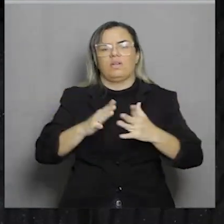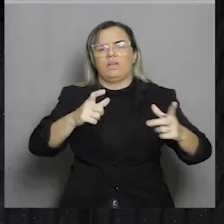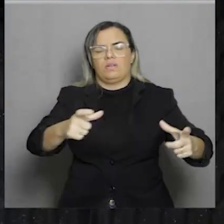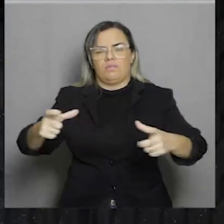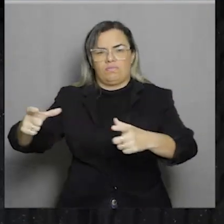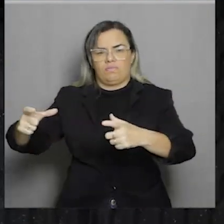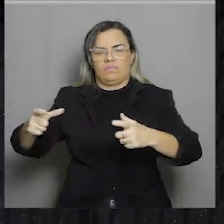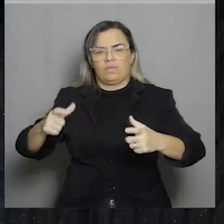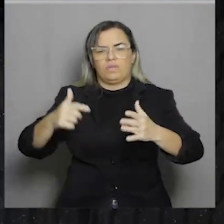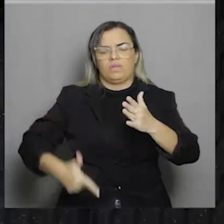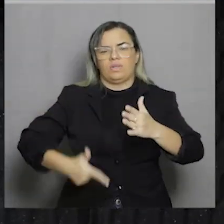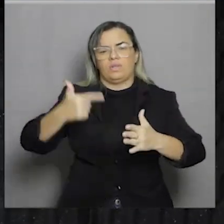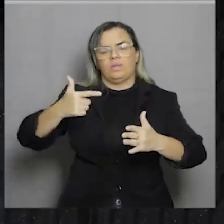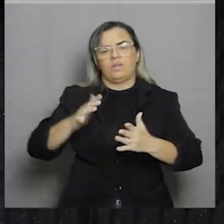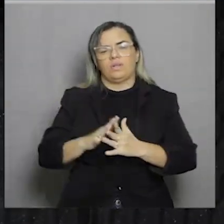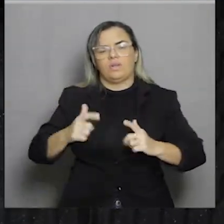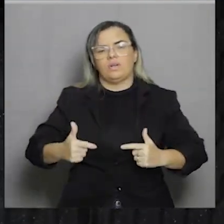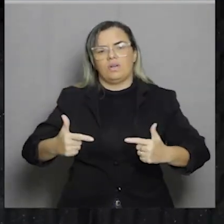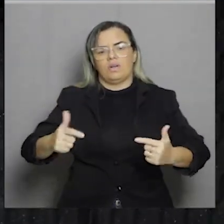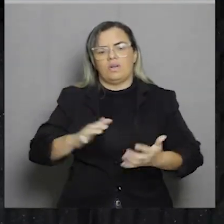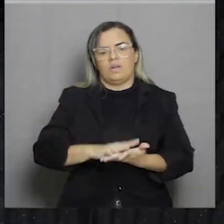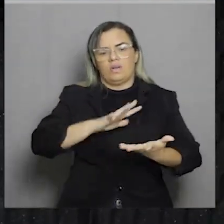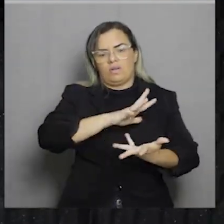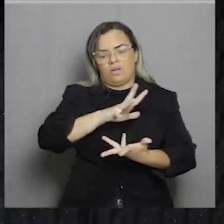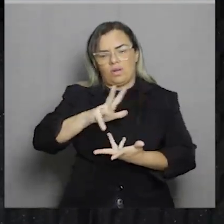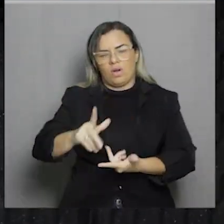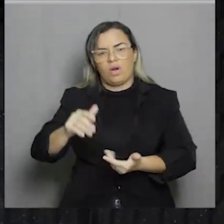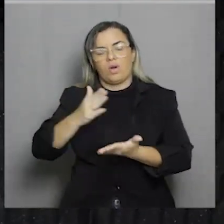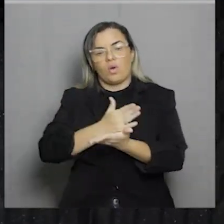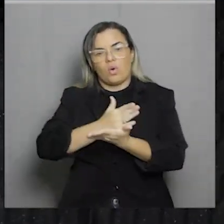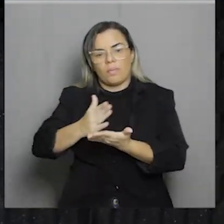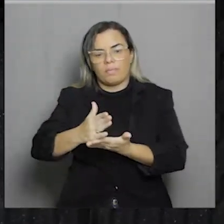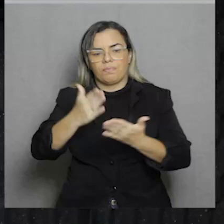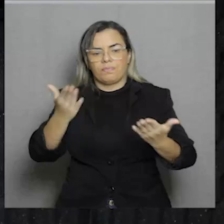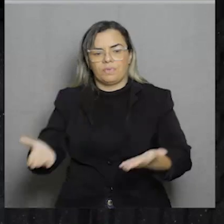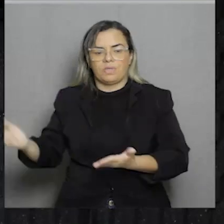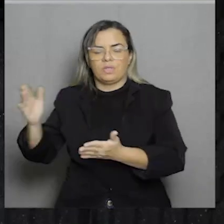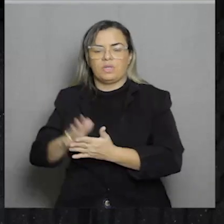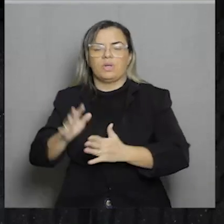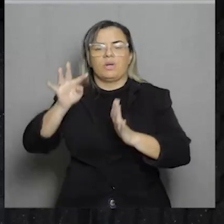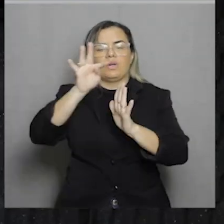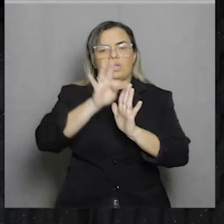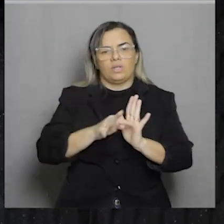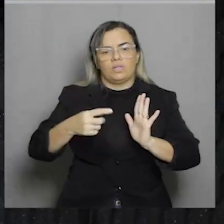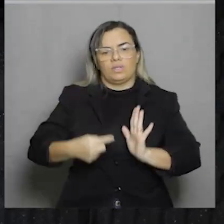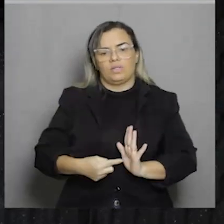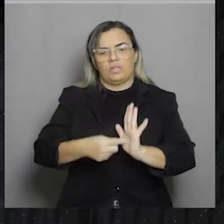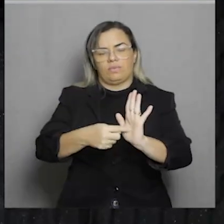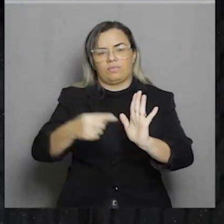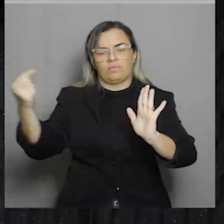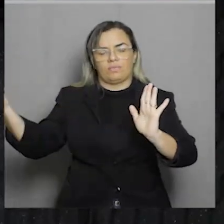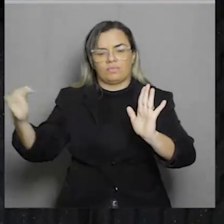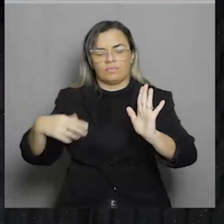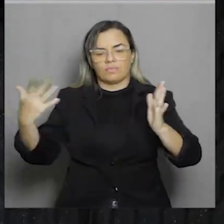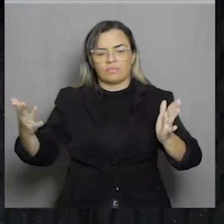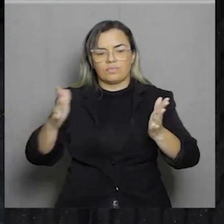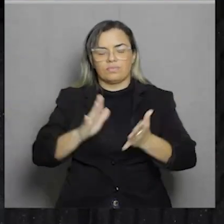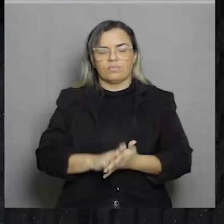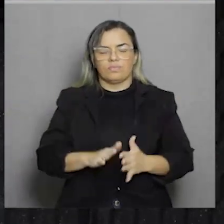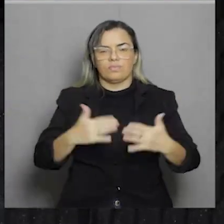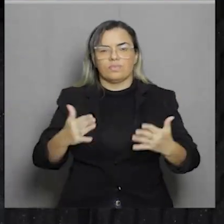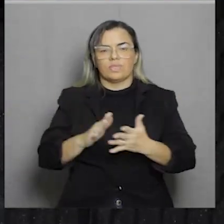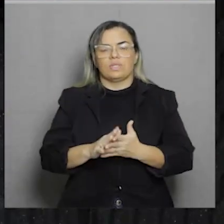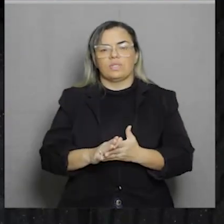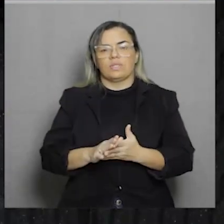localidades da Segunda Guerra Mundial começa a chegar. E o texto ele vai justamente discutir isso, né? E o comando vai